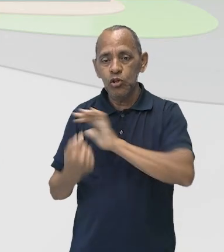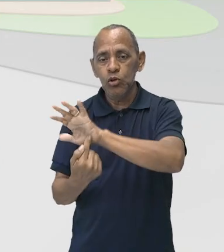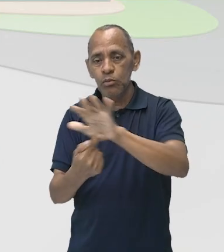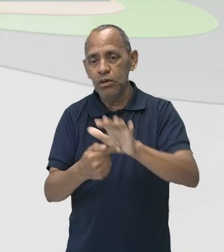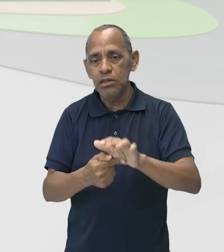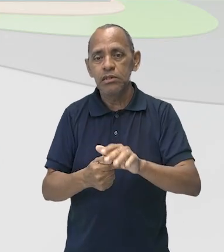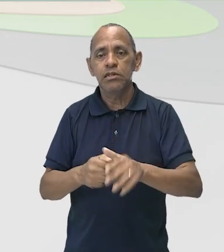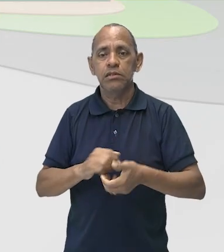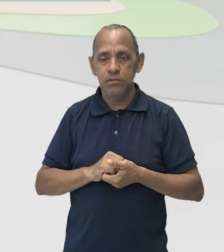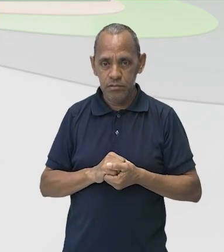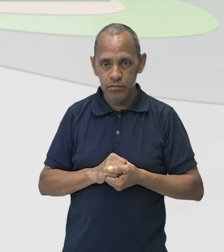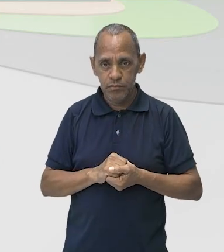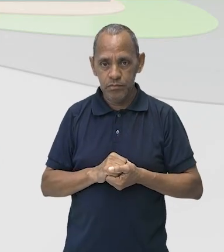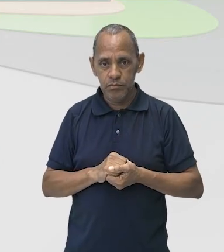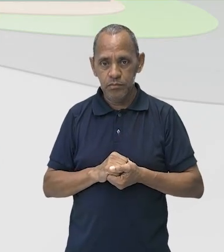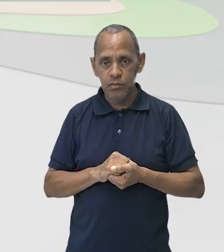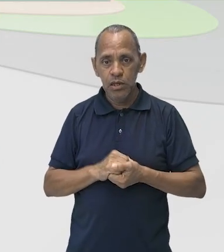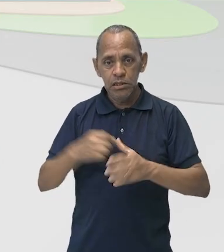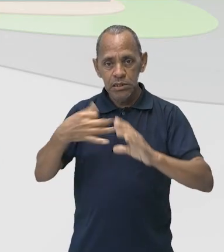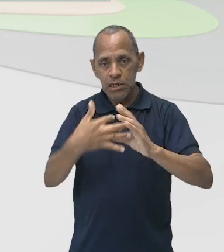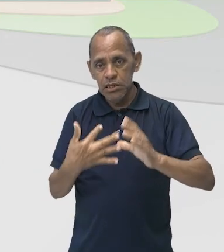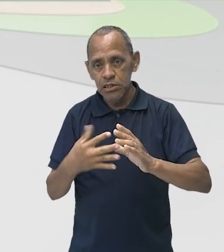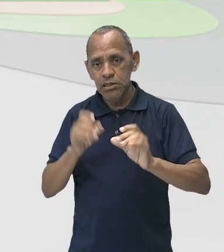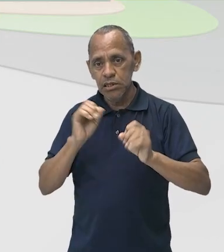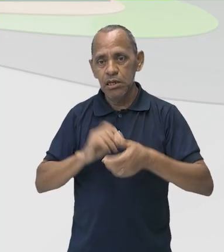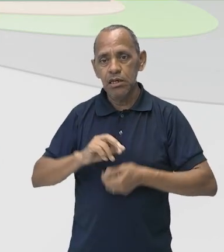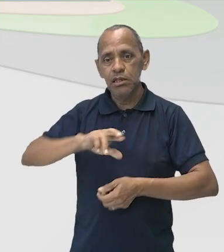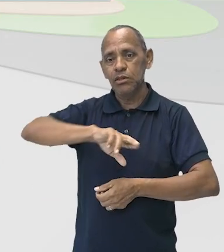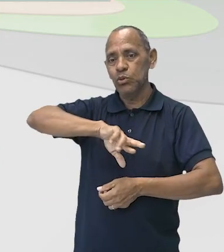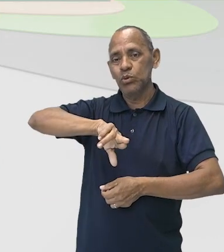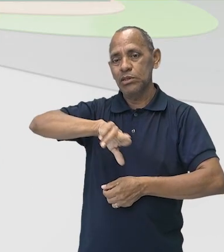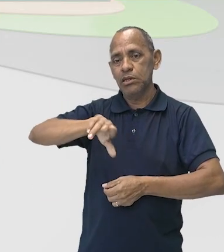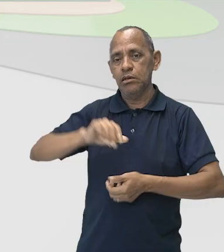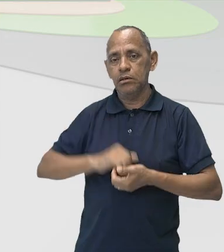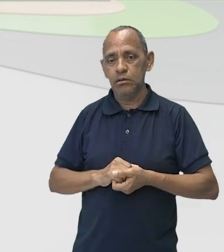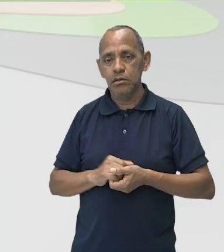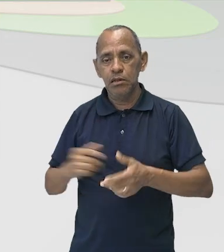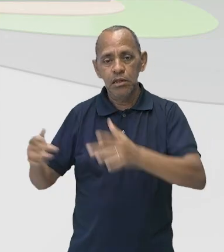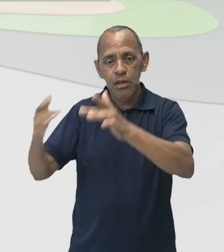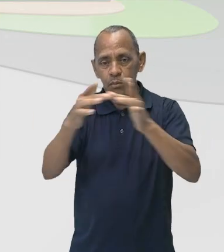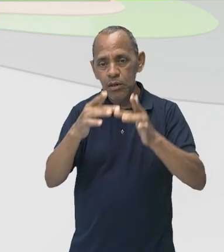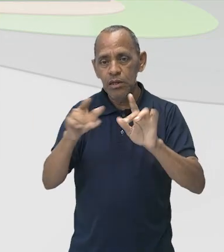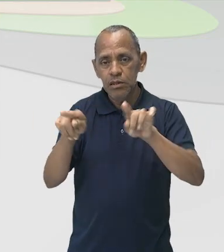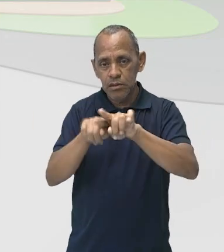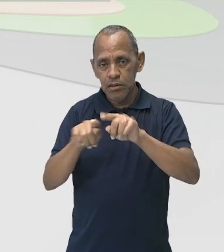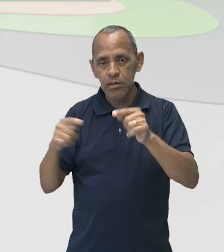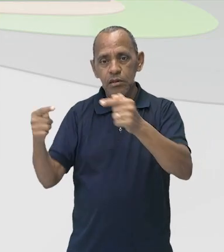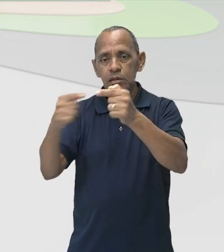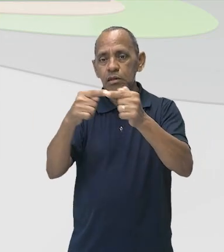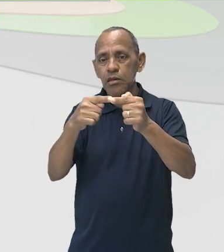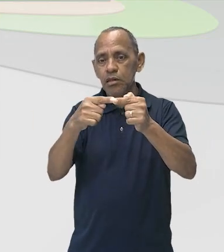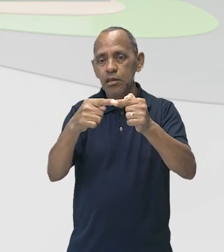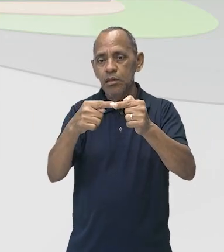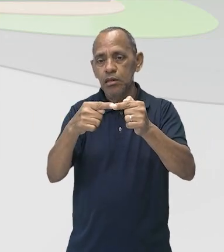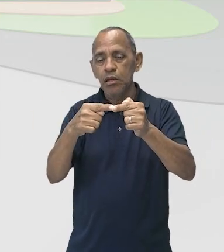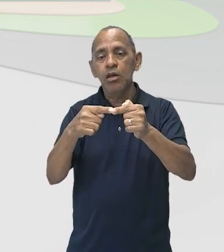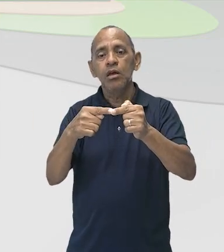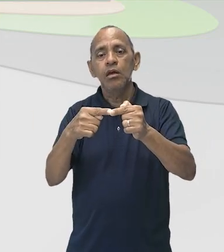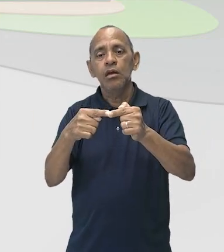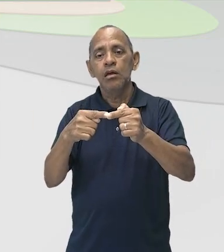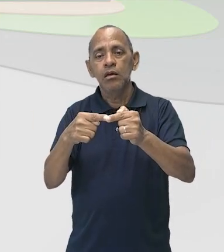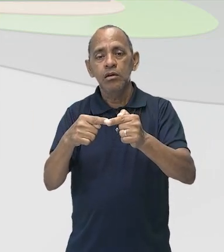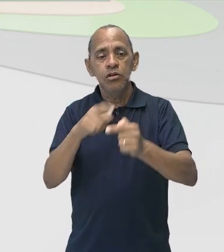apresentam sintomas. Essa característica, então, não está ligada aos cromossomos sexuais, ou seja, ao cromossomo X